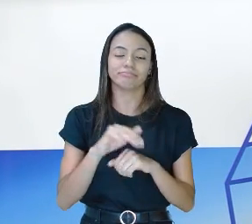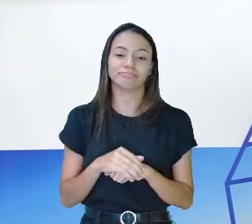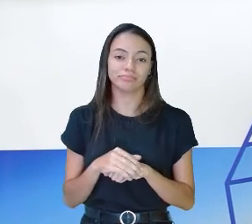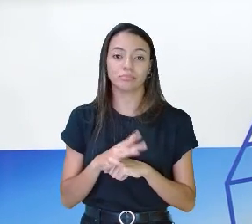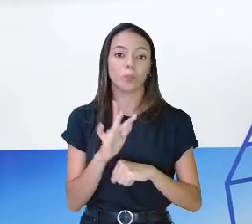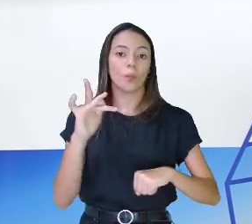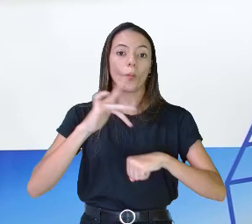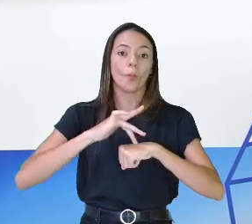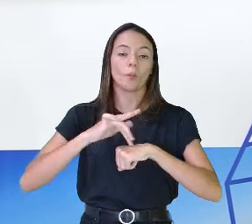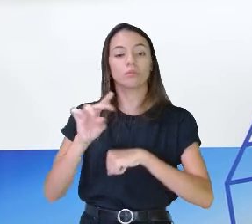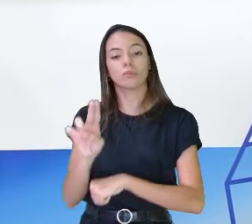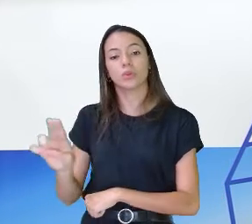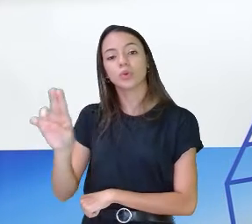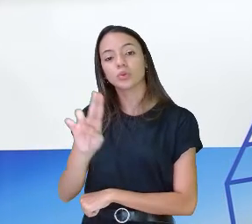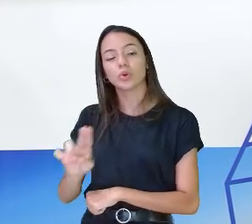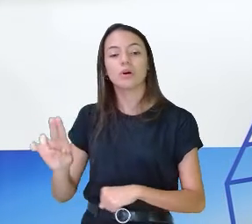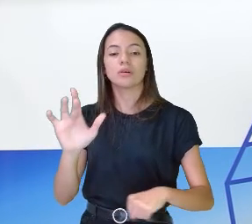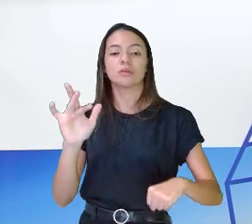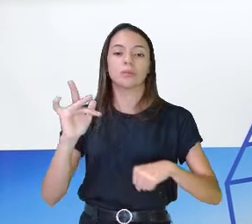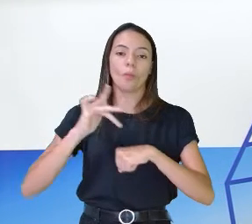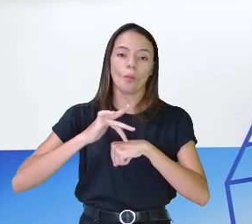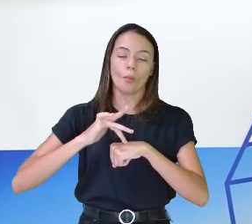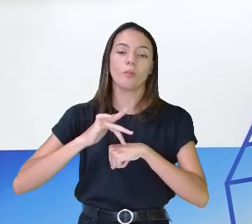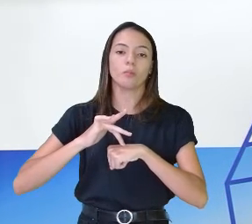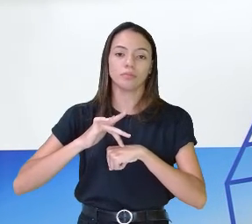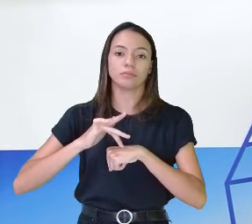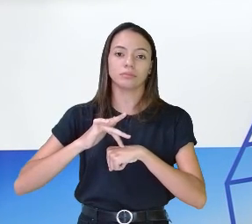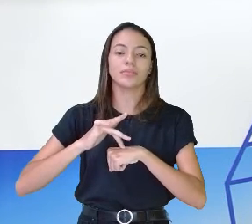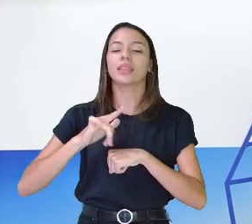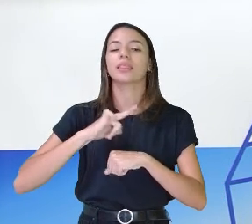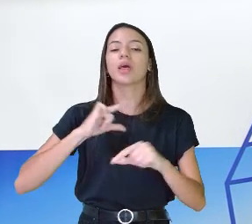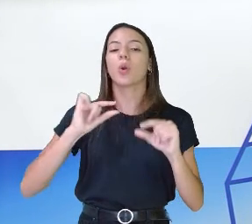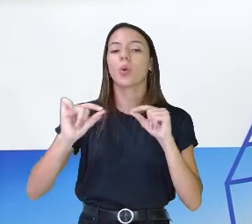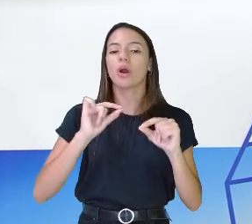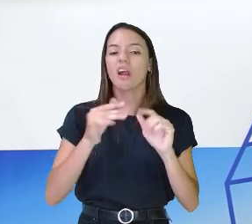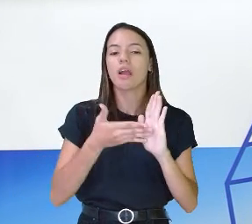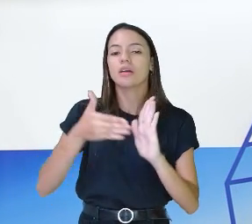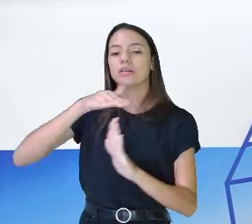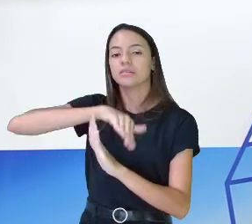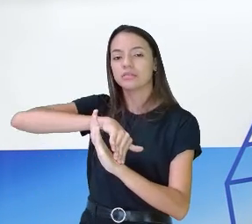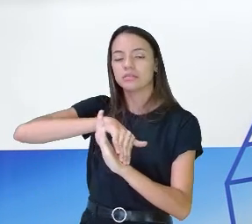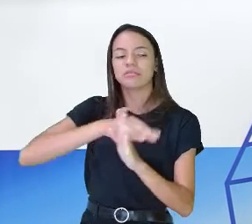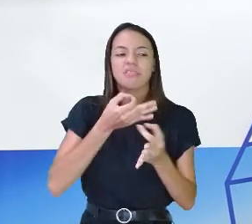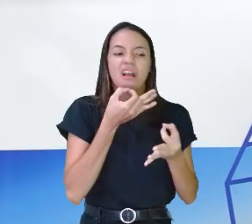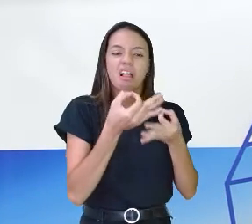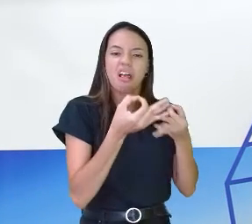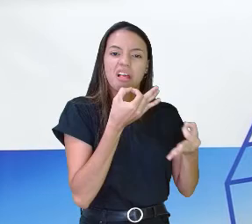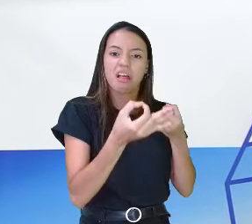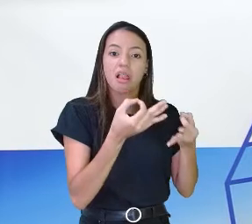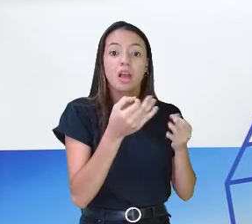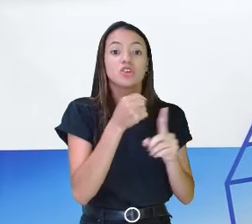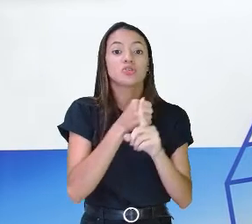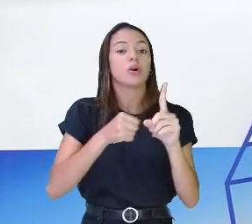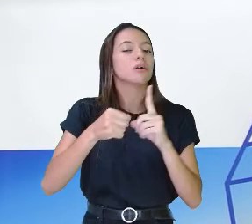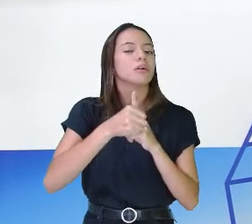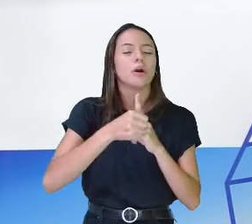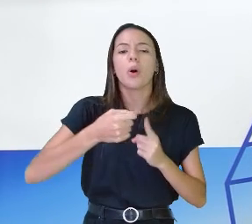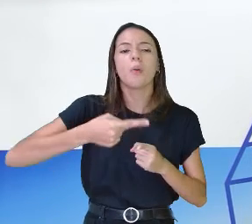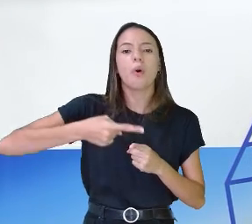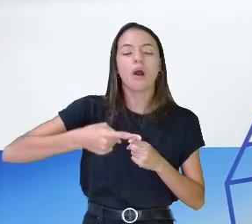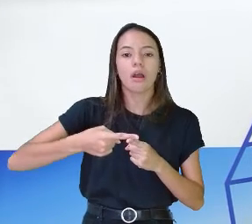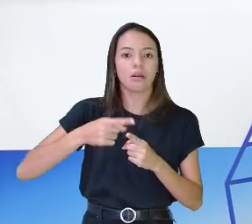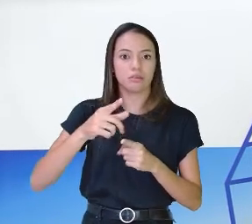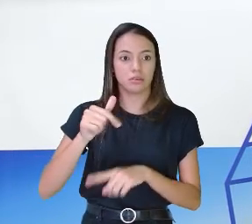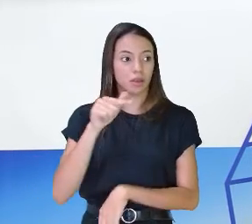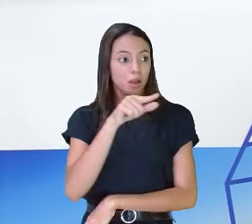também a gente pode ler nisso aí uma certa crítica social, né? Uma certa crítica de o que se espera